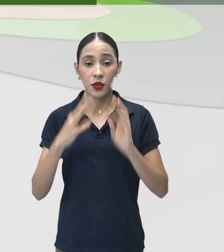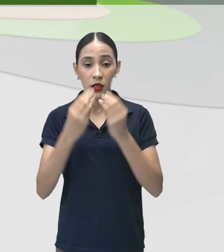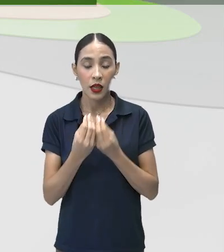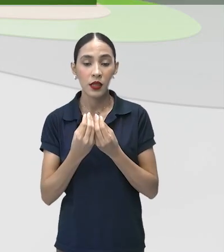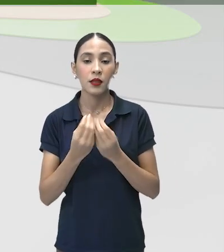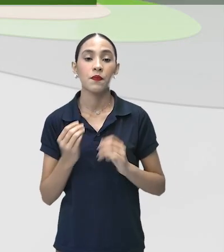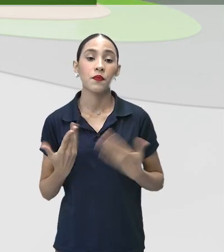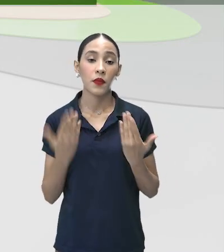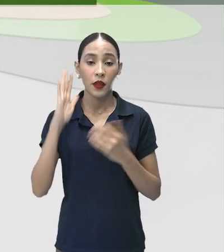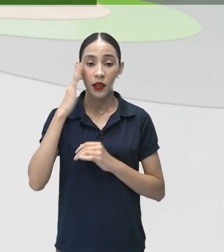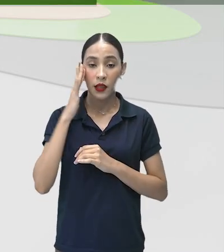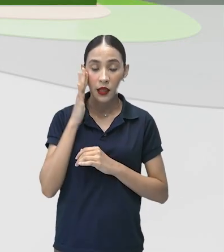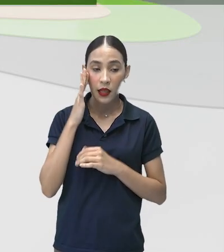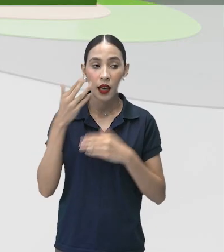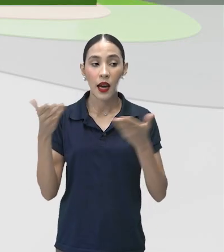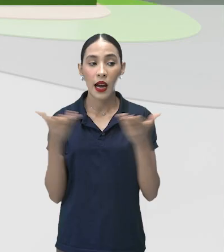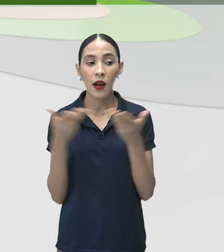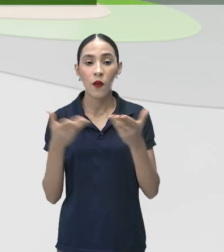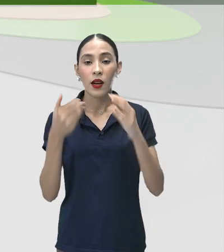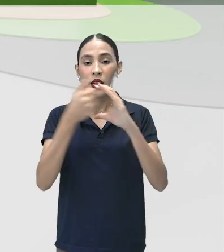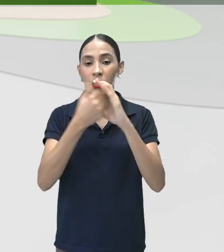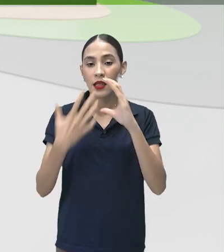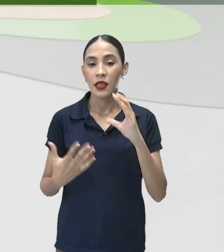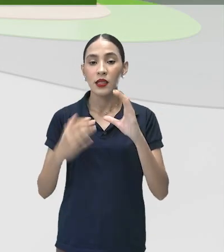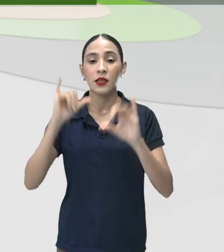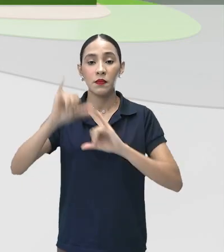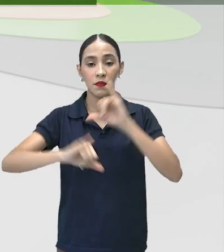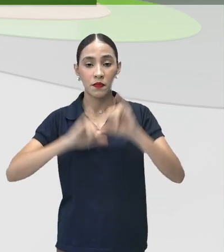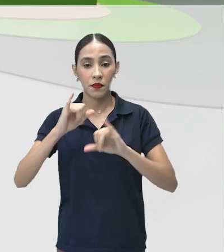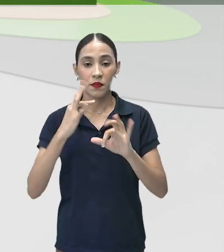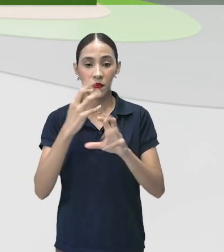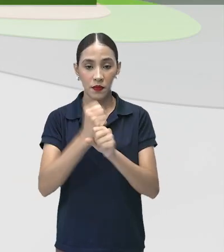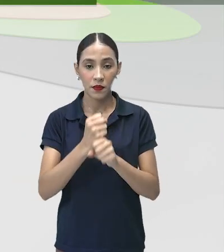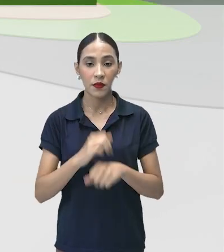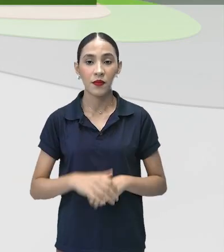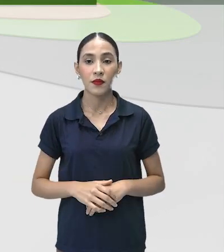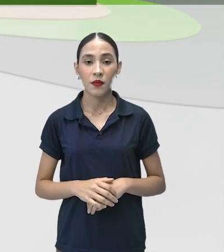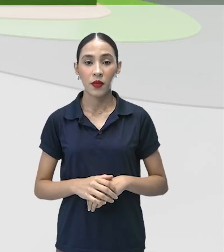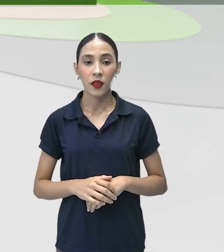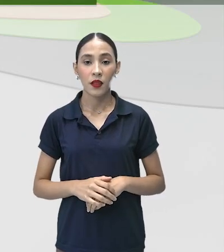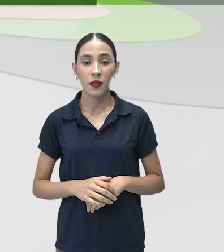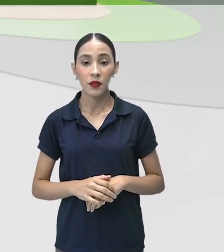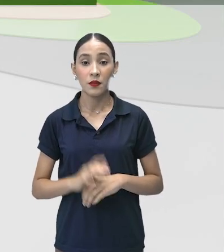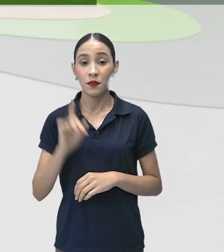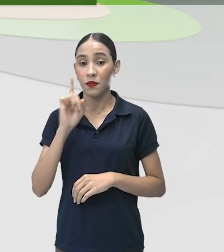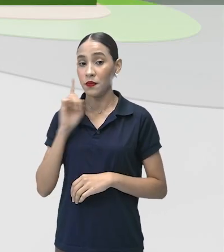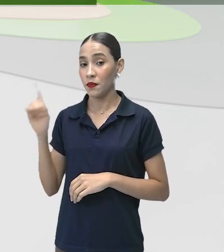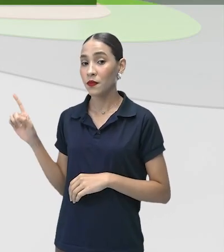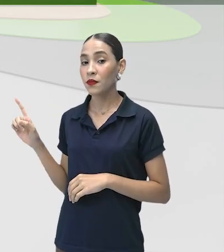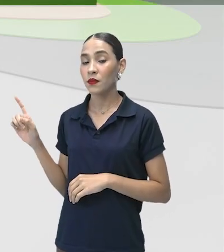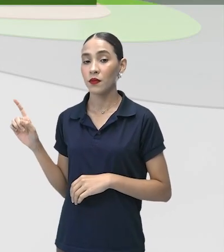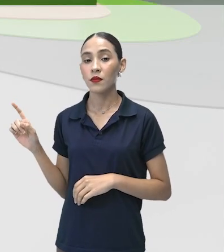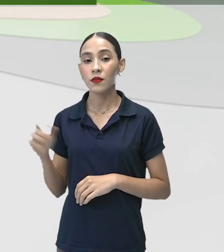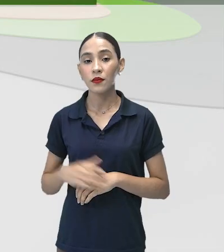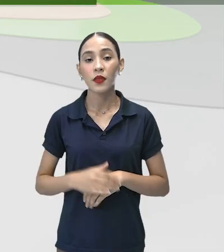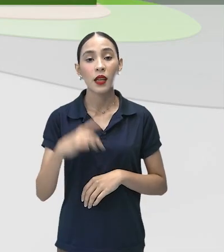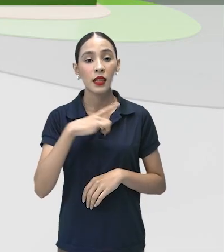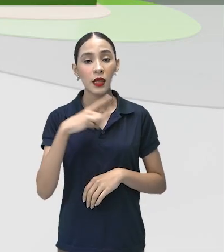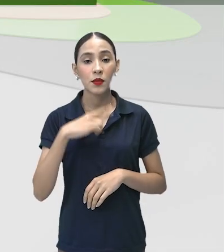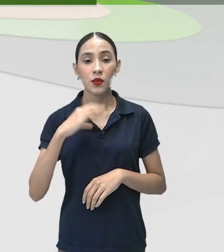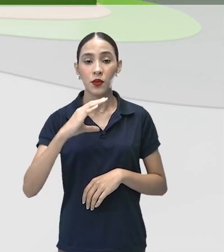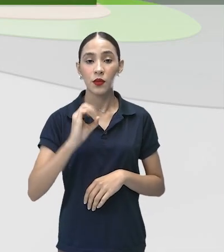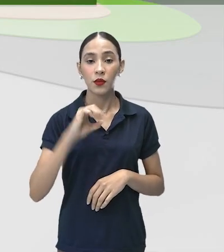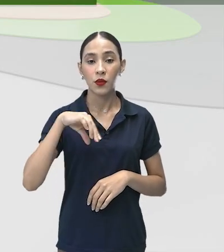Vamos entender um pouco mais sobre dentro das propriedades físicas. Dentro das propriedades físicas, temos